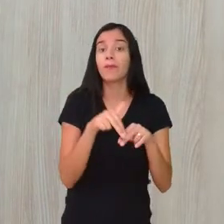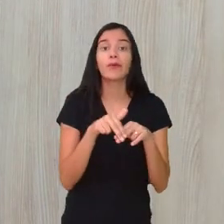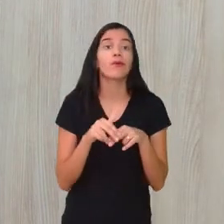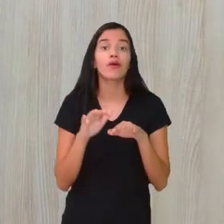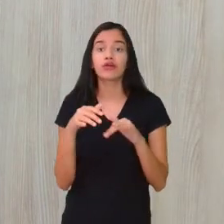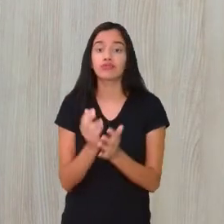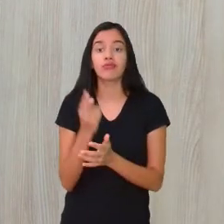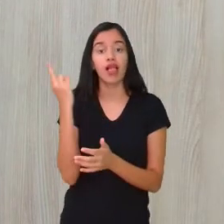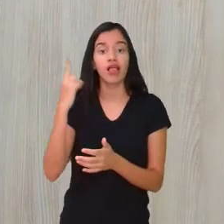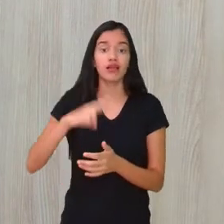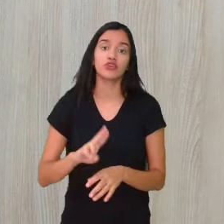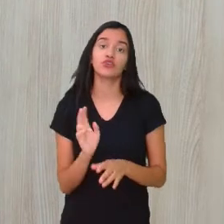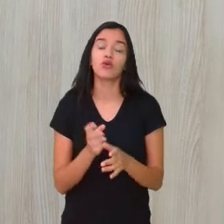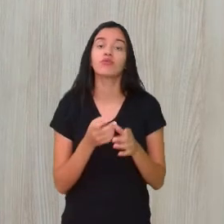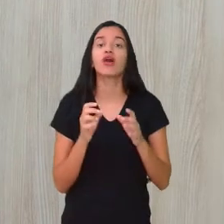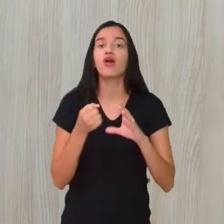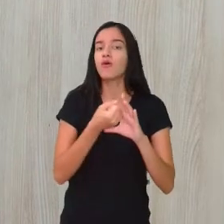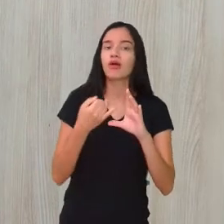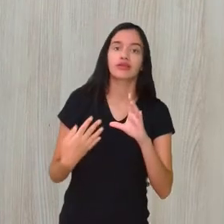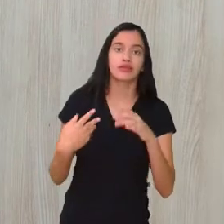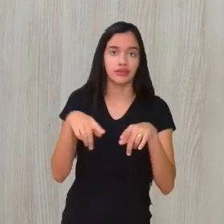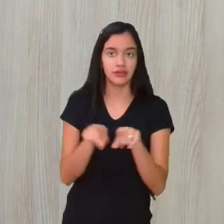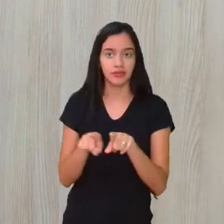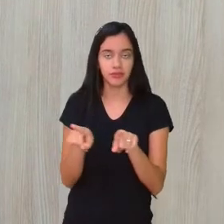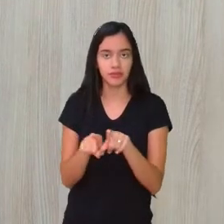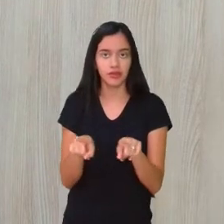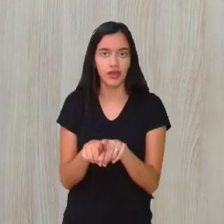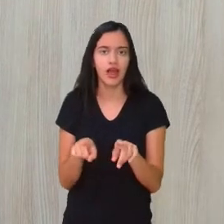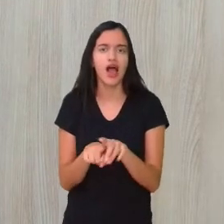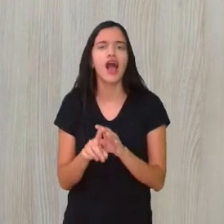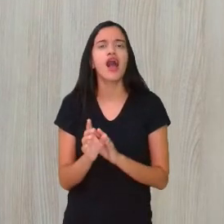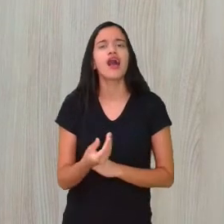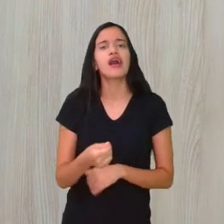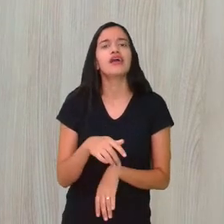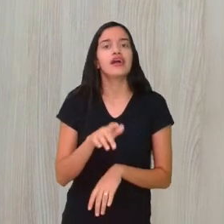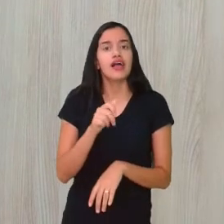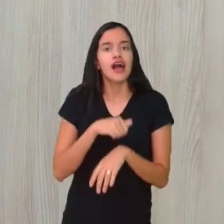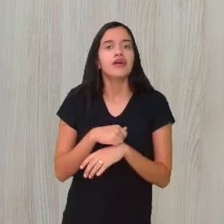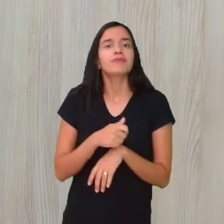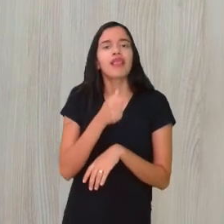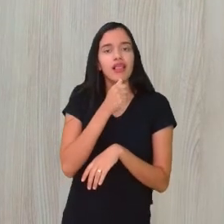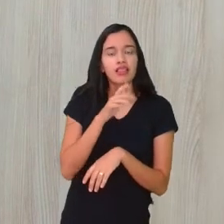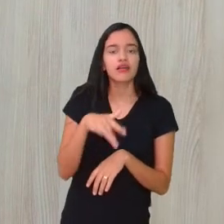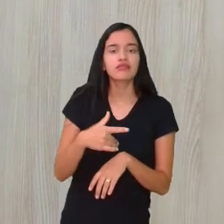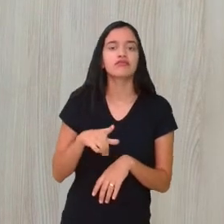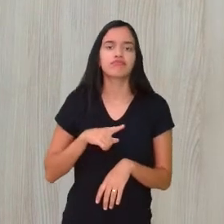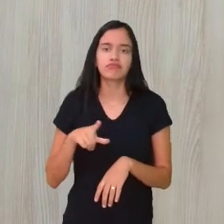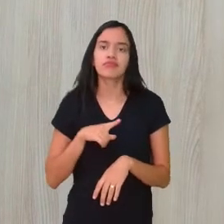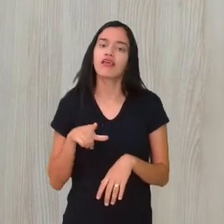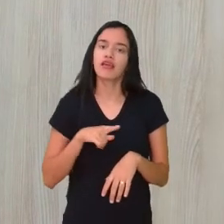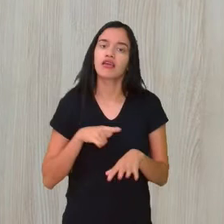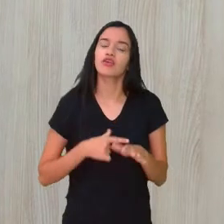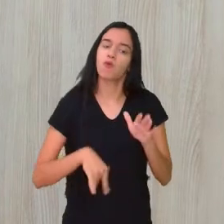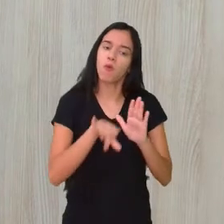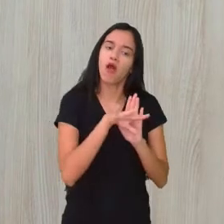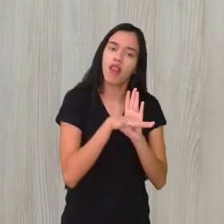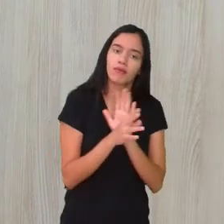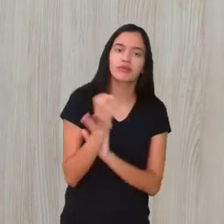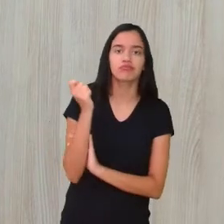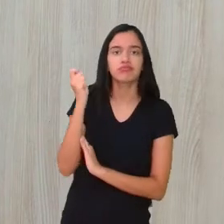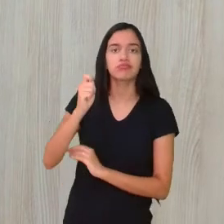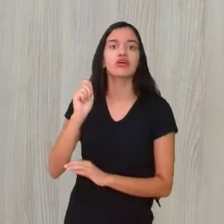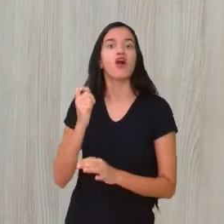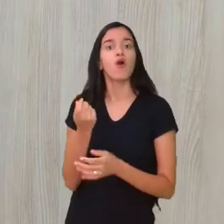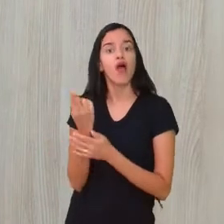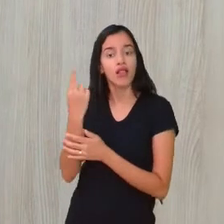discussão religiosa, porque o auto, mesmo o auto profano, ele ainda tem um caráter religioso, né? Verdade. Ele tem um elemento religioso,